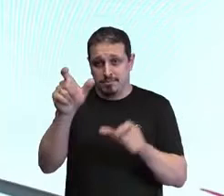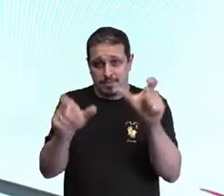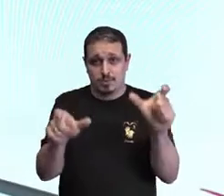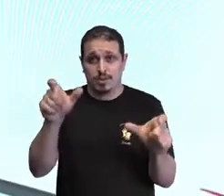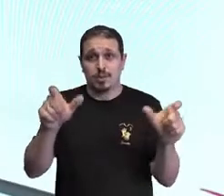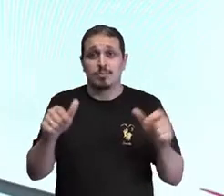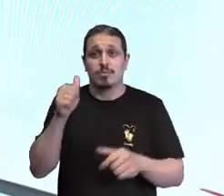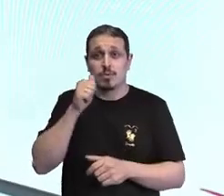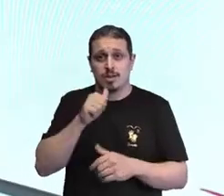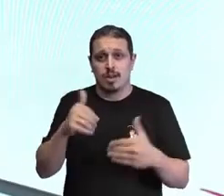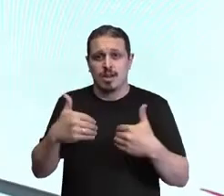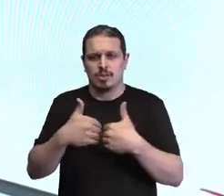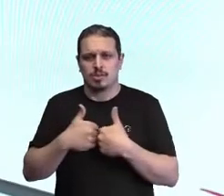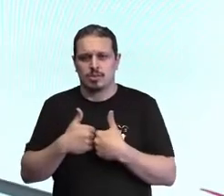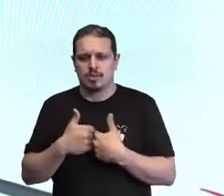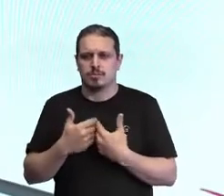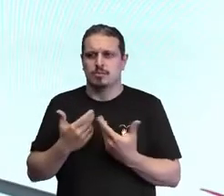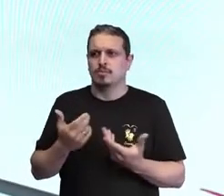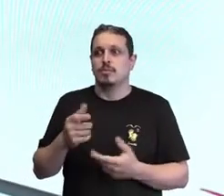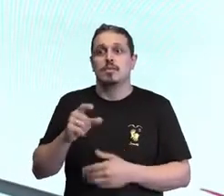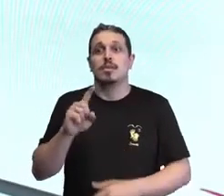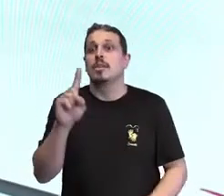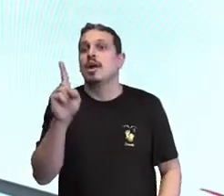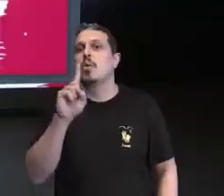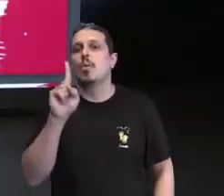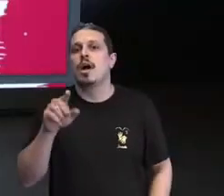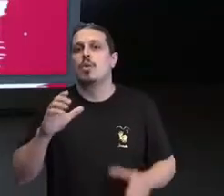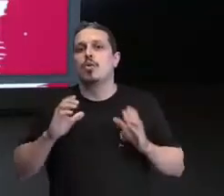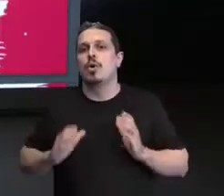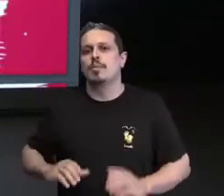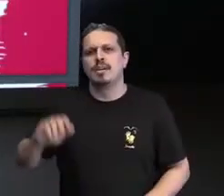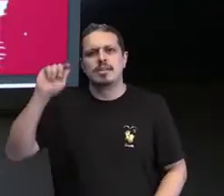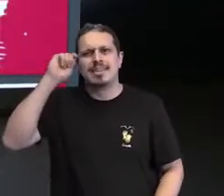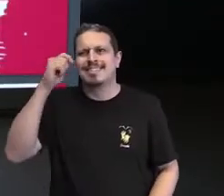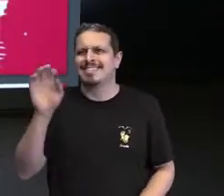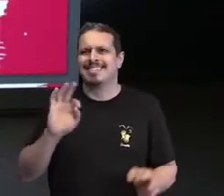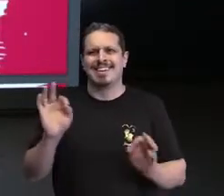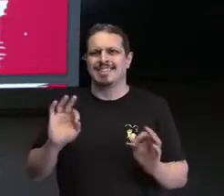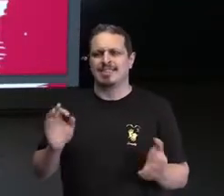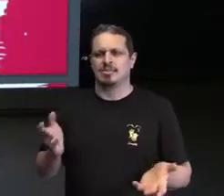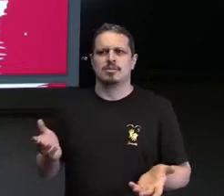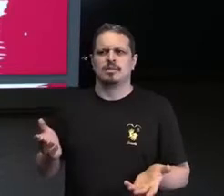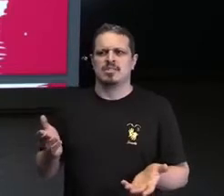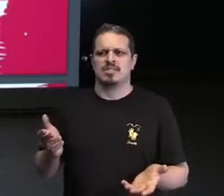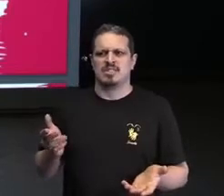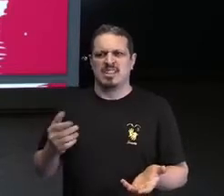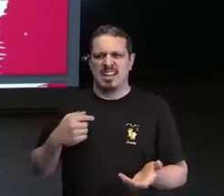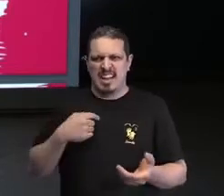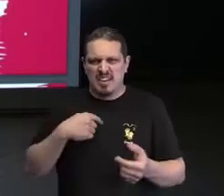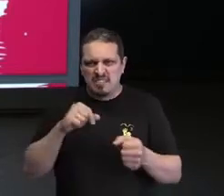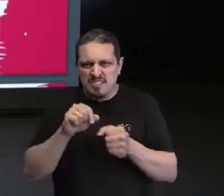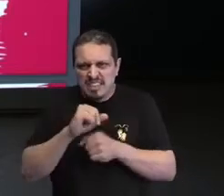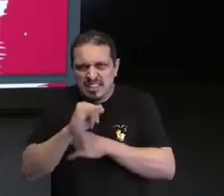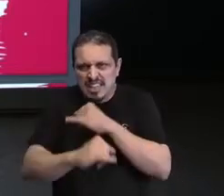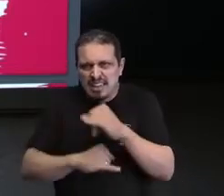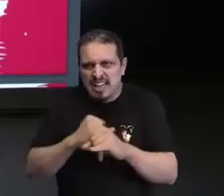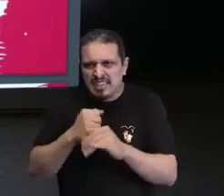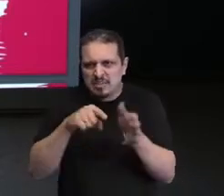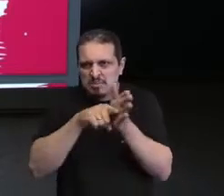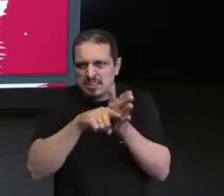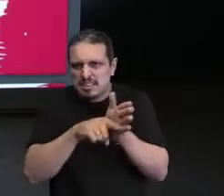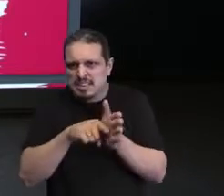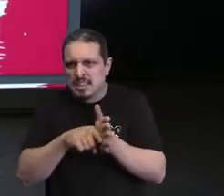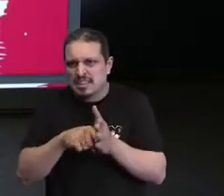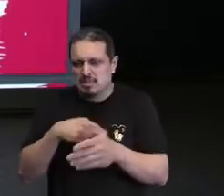autista não são copos pretos Definitivamente não são corpos eu resolvi pela internet eu resolvi e para os clientes